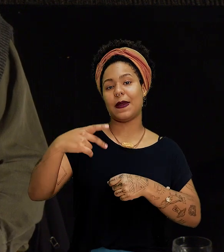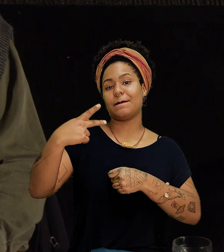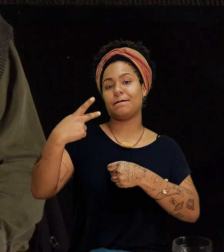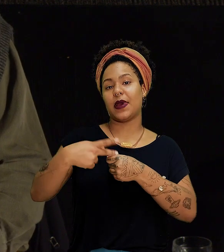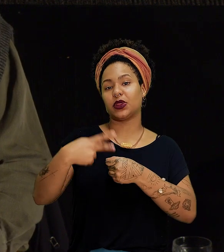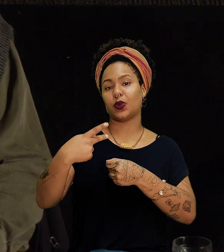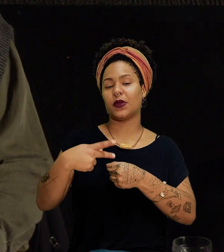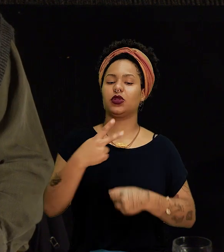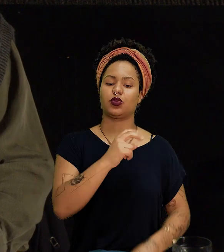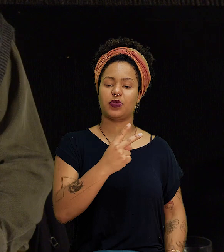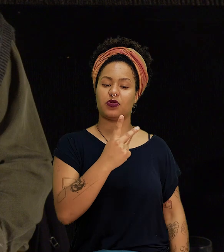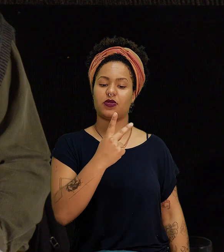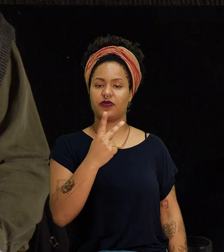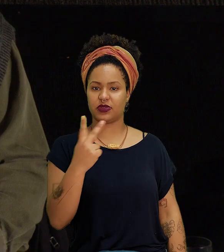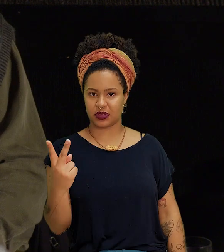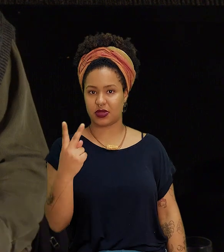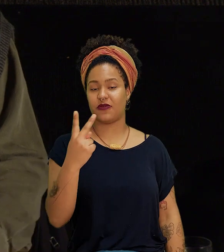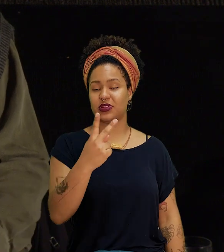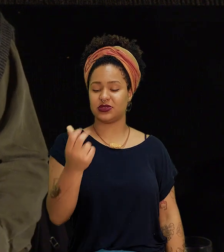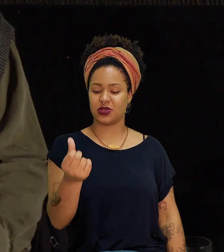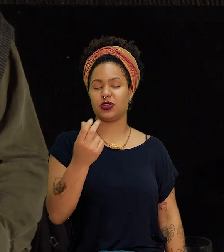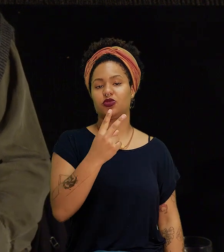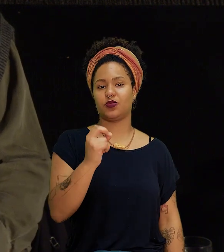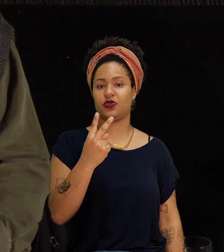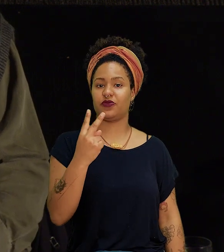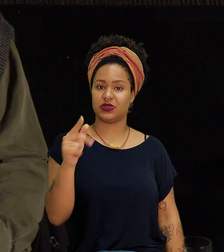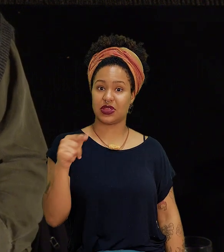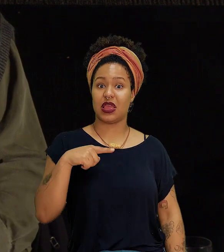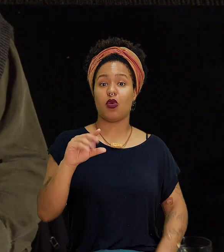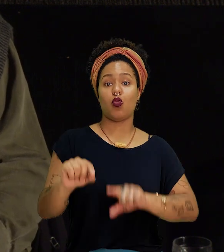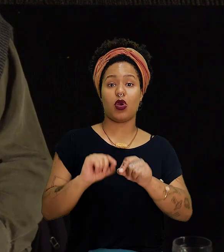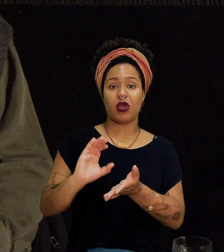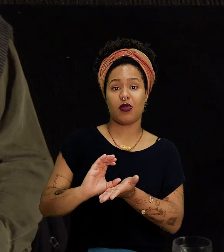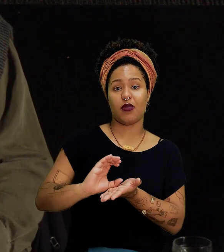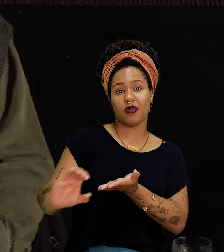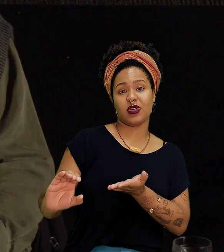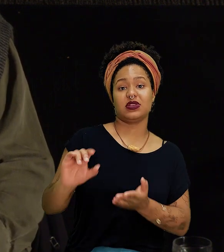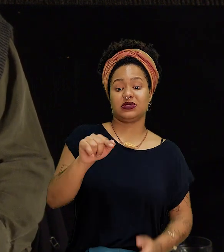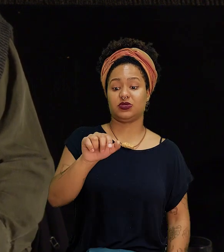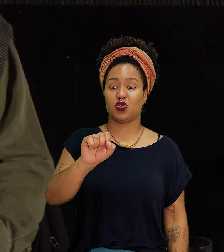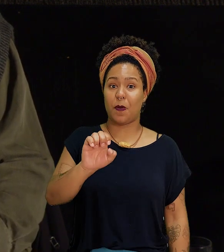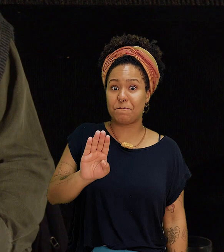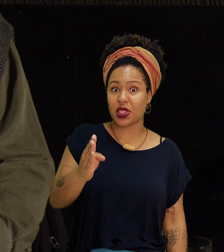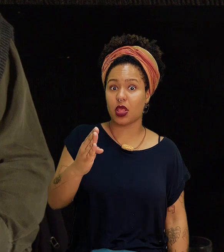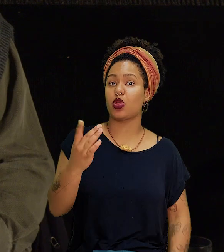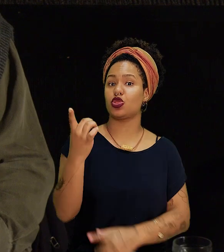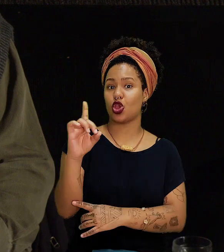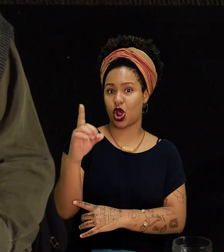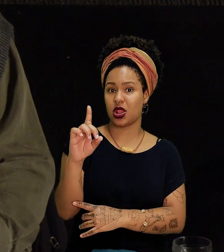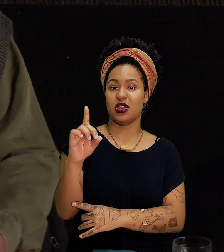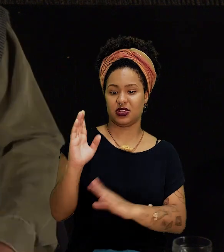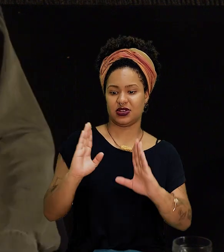período 2023-2027, que prevê um investimento de 78 bilhões de dólares nesse